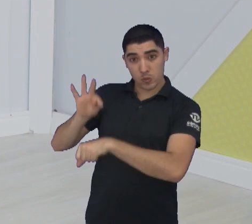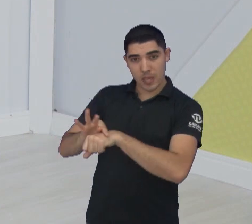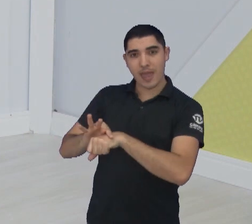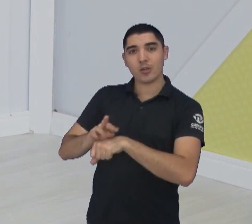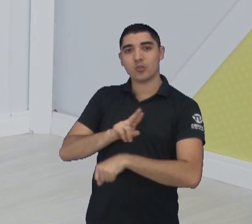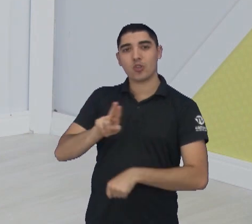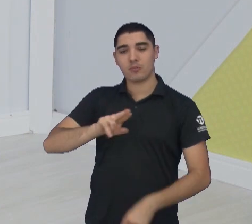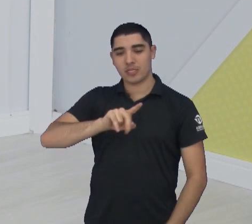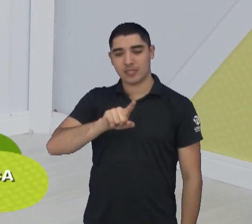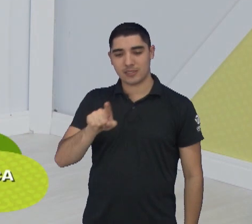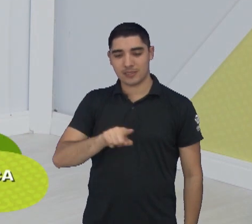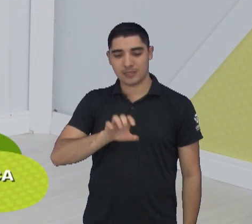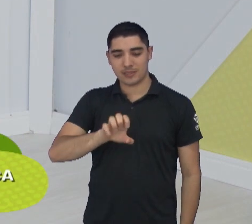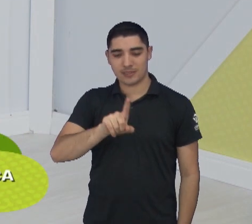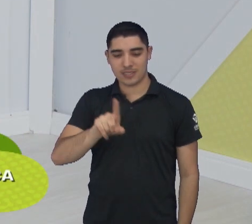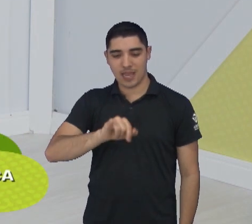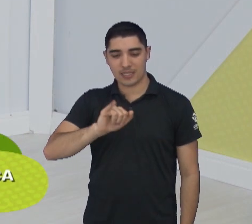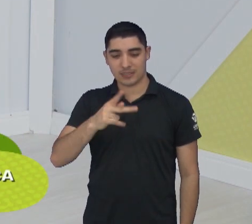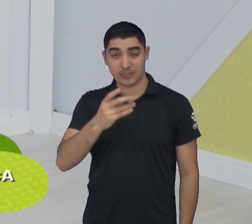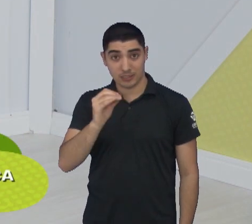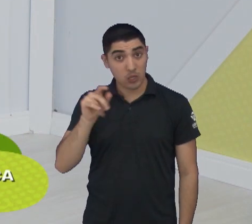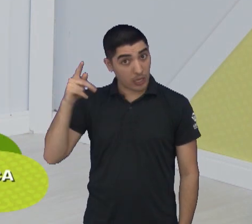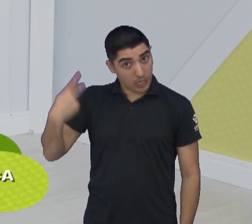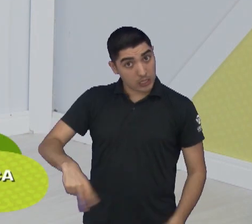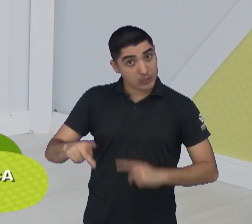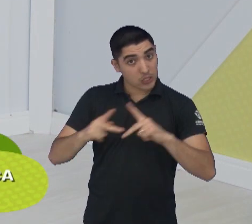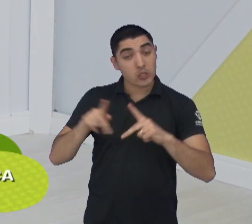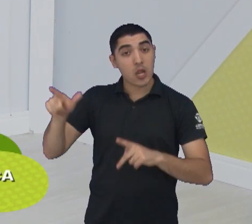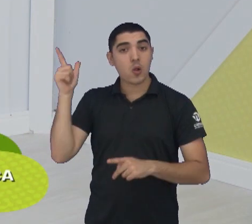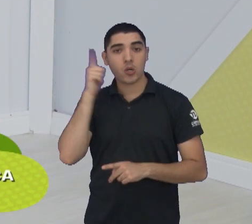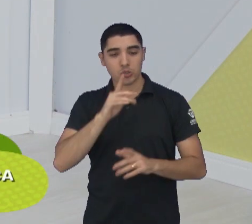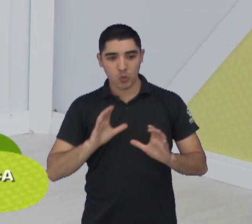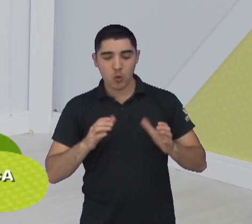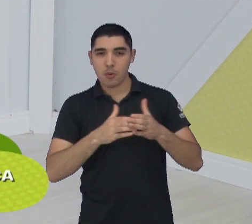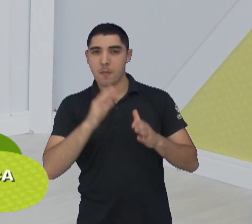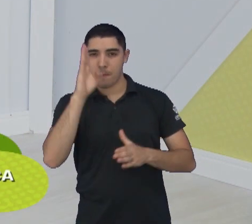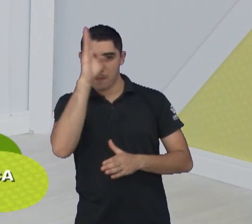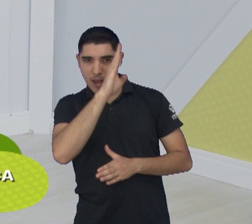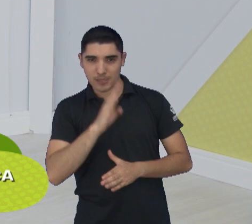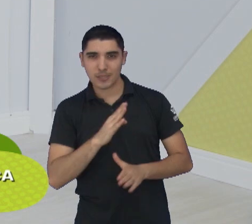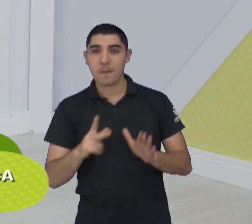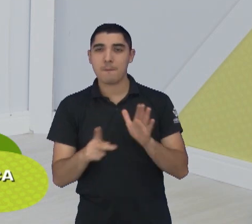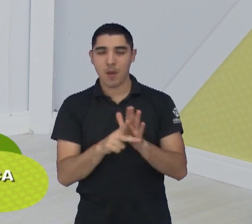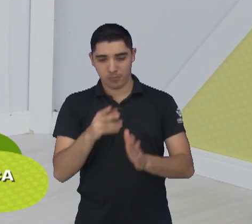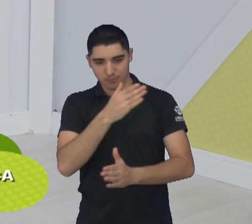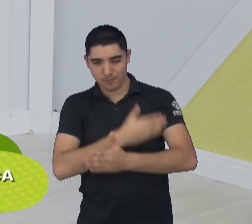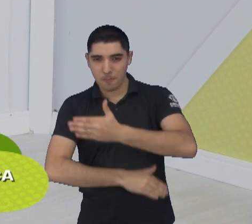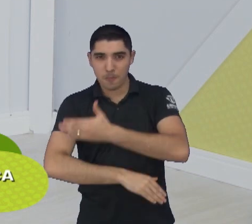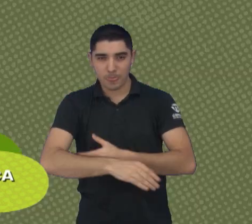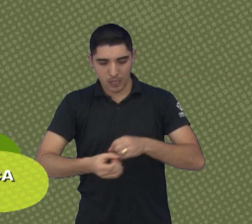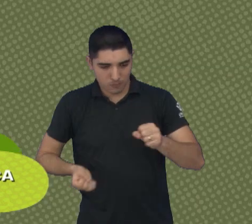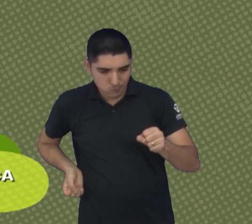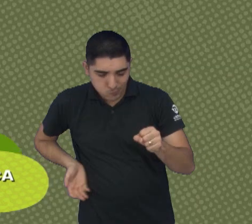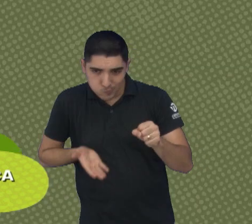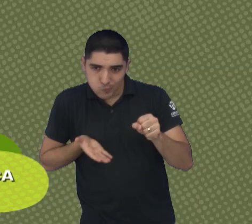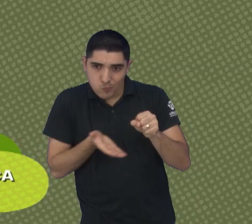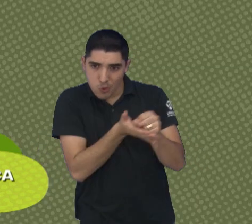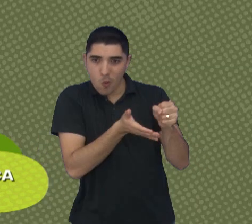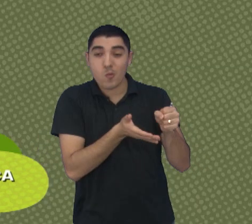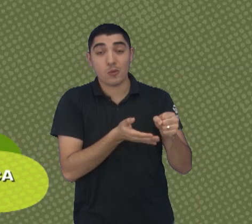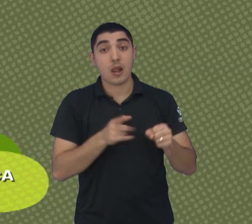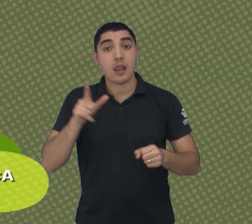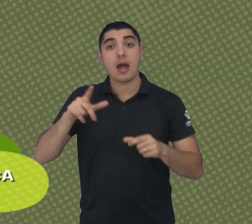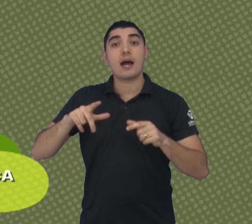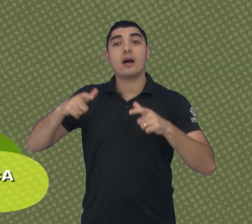Zezinho Guardia, está vendo ele aí, ó, conquistou medalha de ouro com a seleção brasileira de bocha paralímpica na Copa do Mundo disputada em Portugal, na cidade